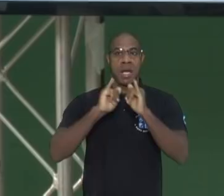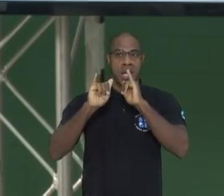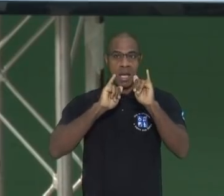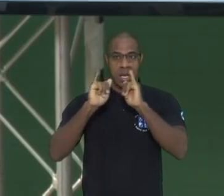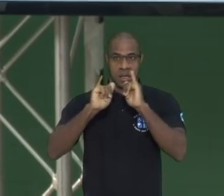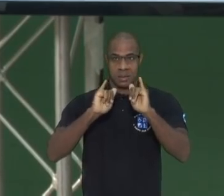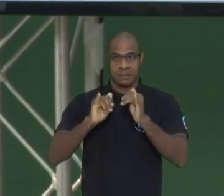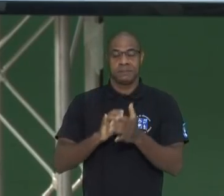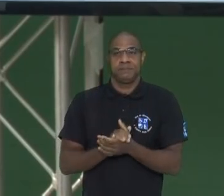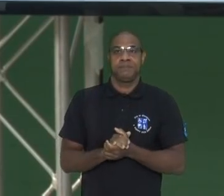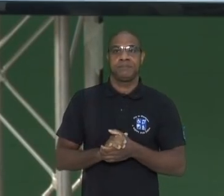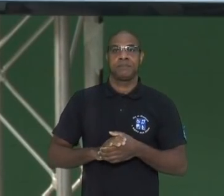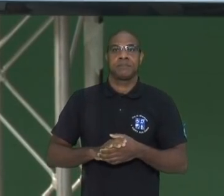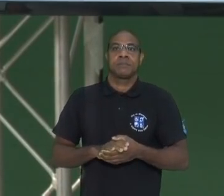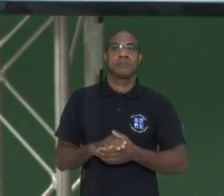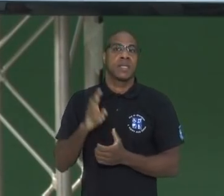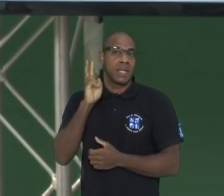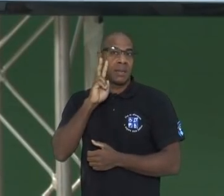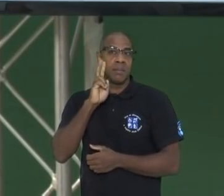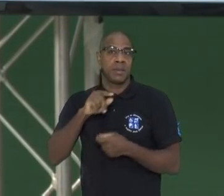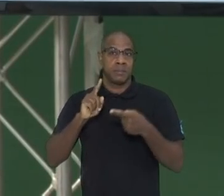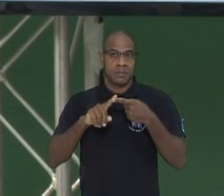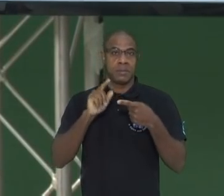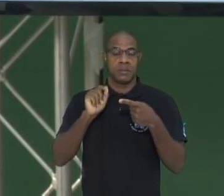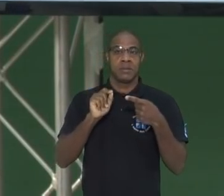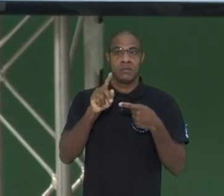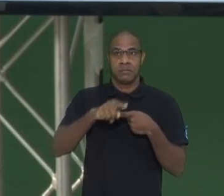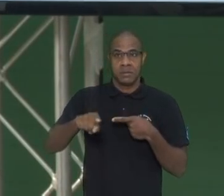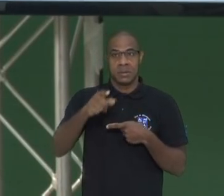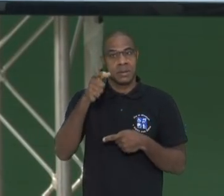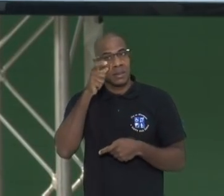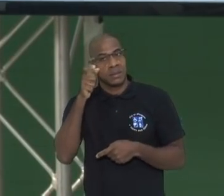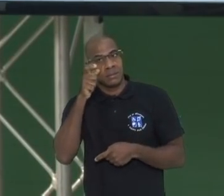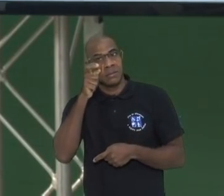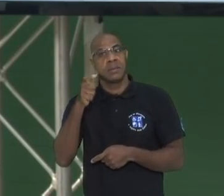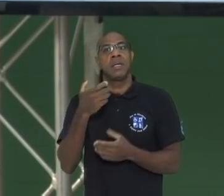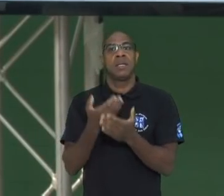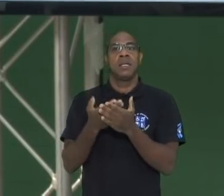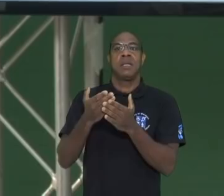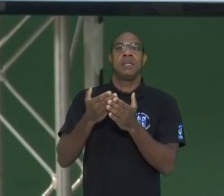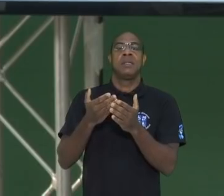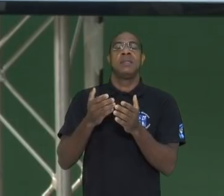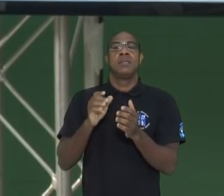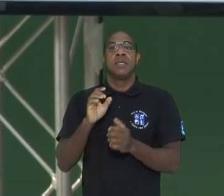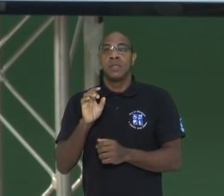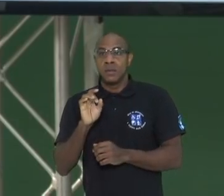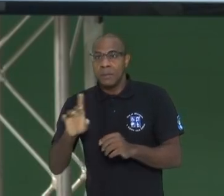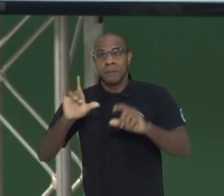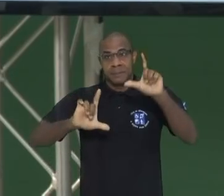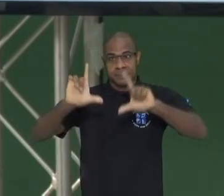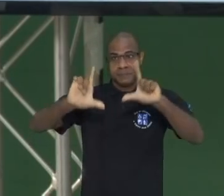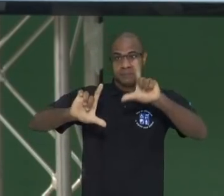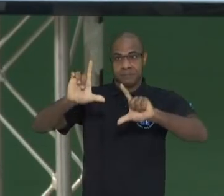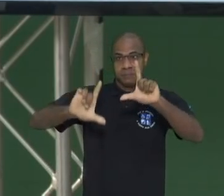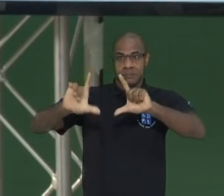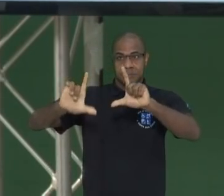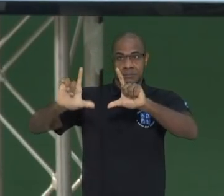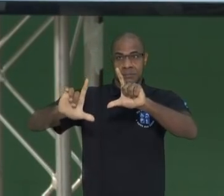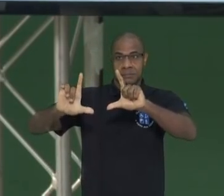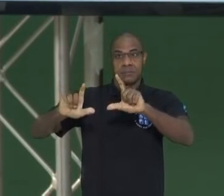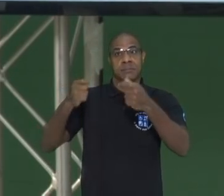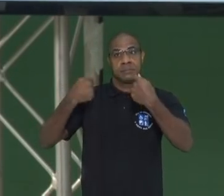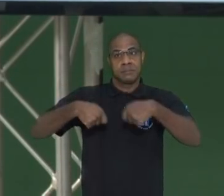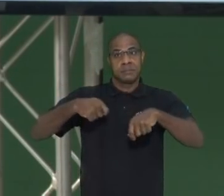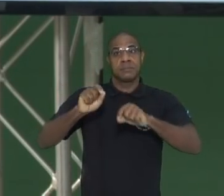recadinhos? Então, lembrando, a vocês que estão assistindo às aulas somente pela TV, então vocês